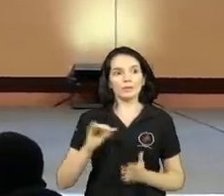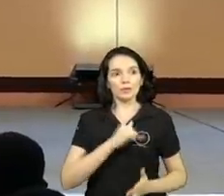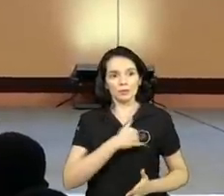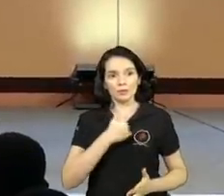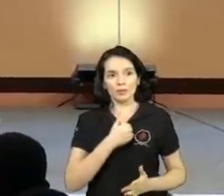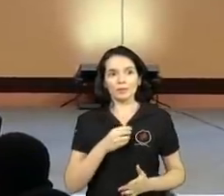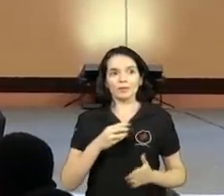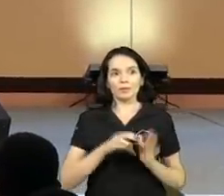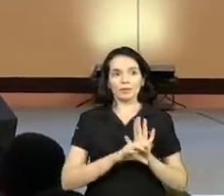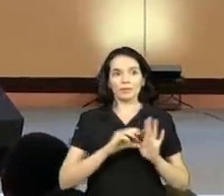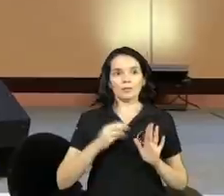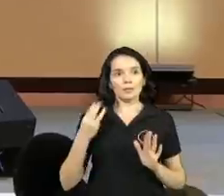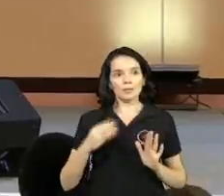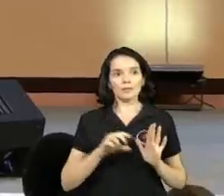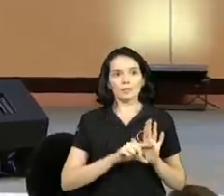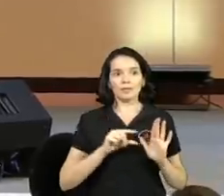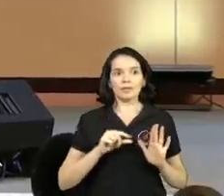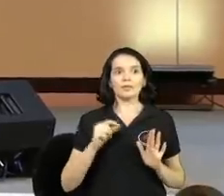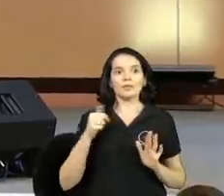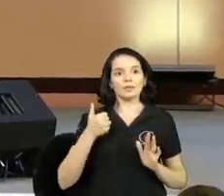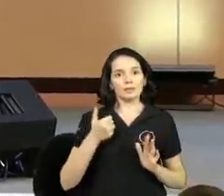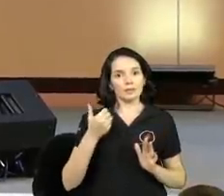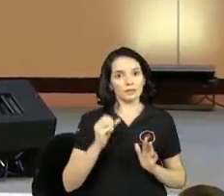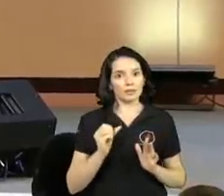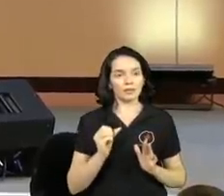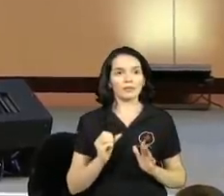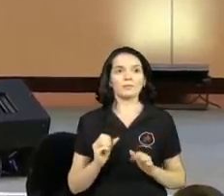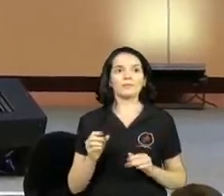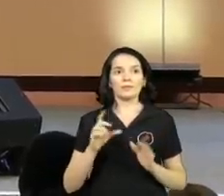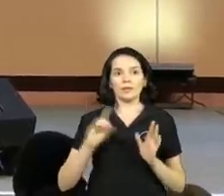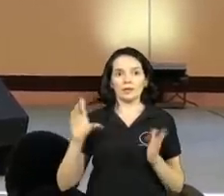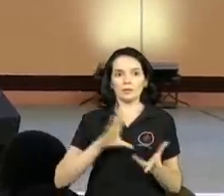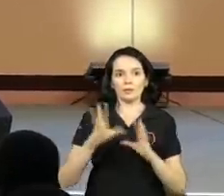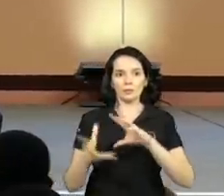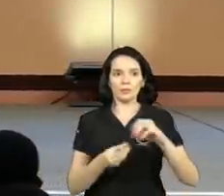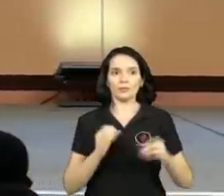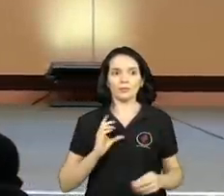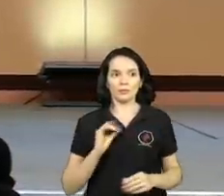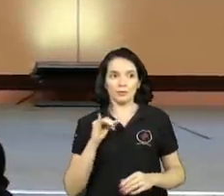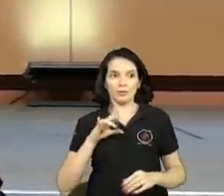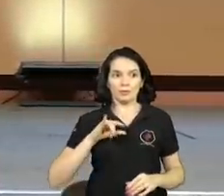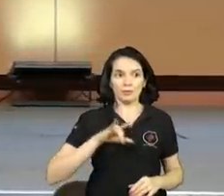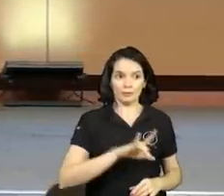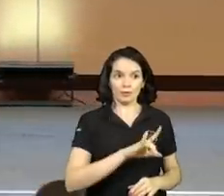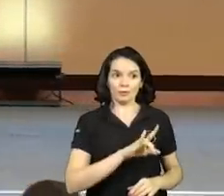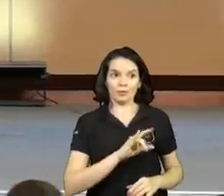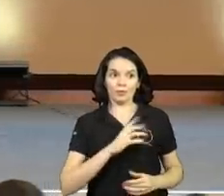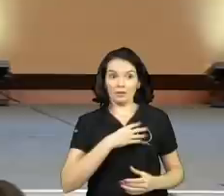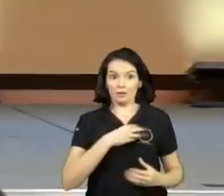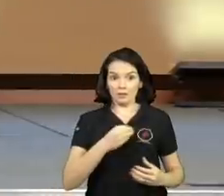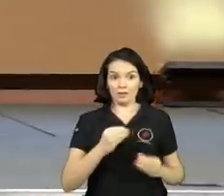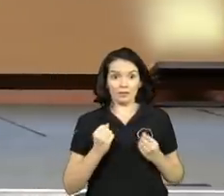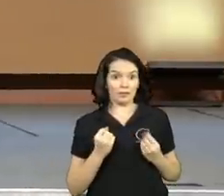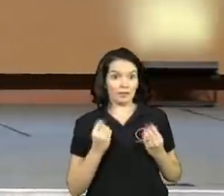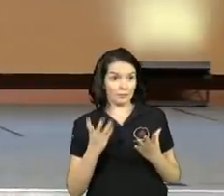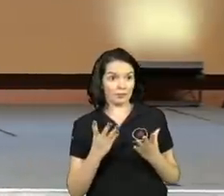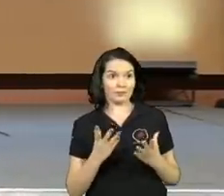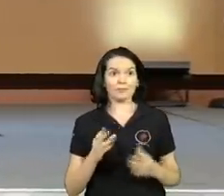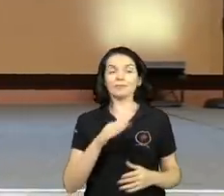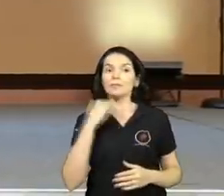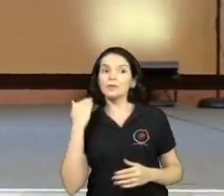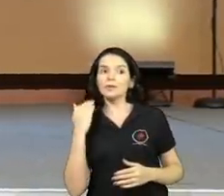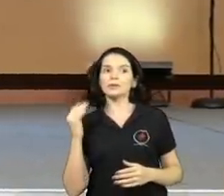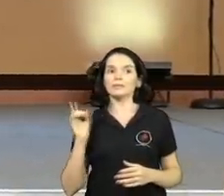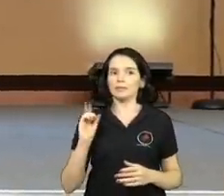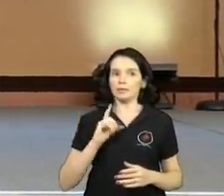de tal maneira que deu o seu Filho unigênito, para que todo aquele que nele crê não pereça, mas tenha a vida eterna. O crer